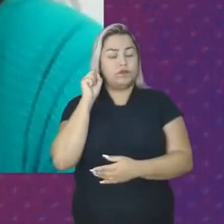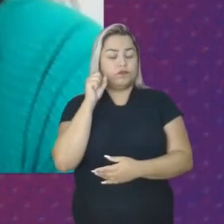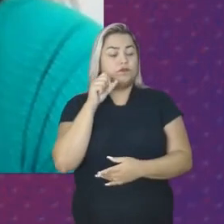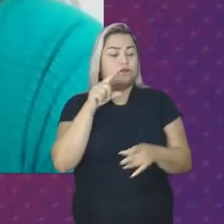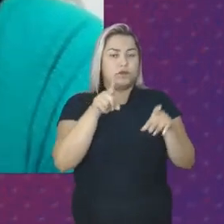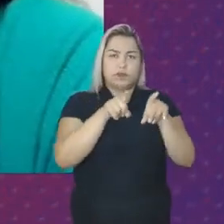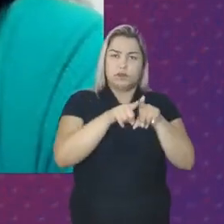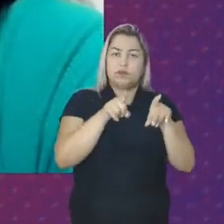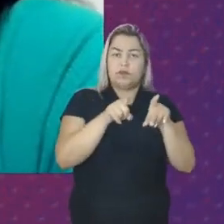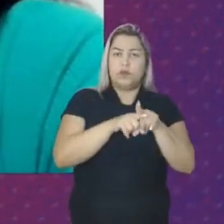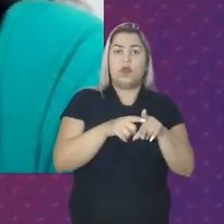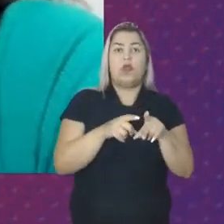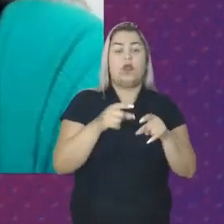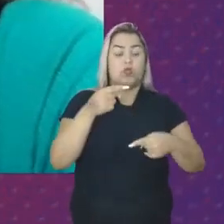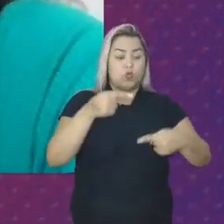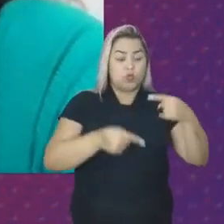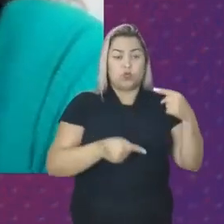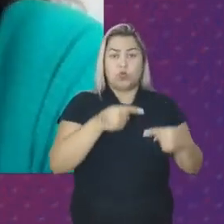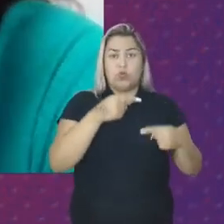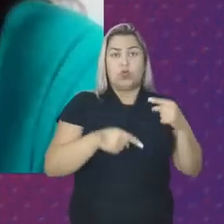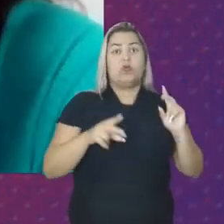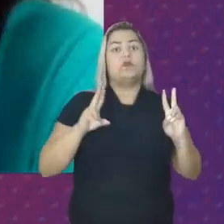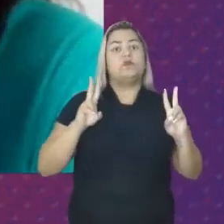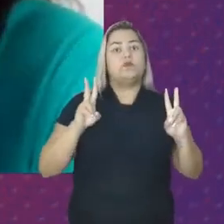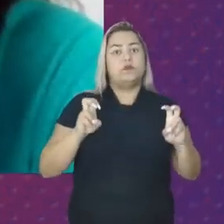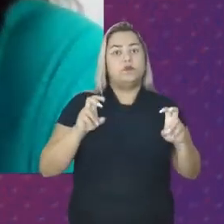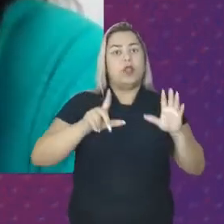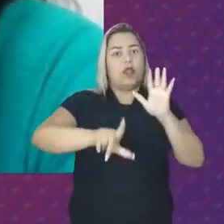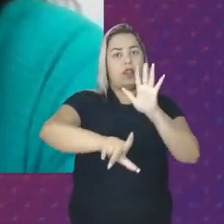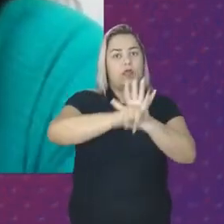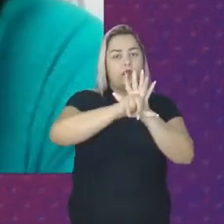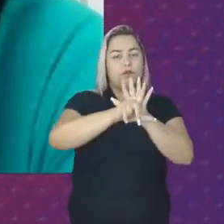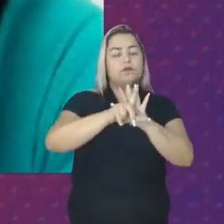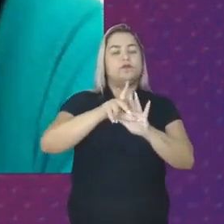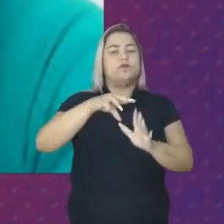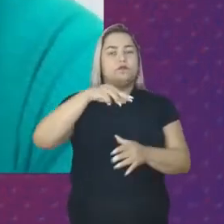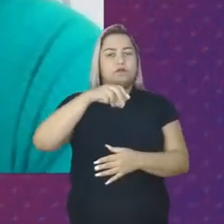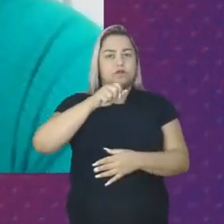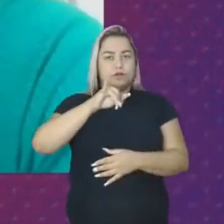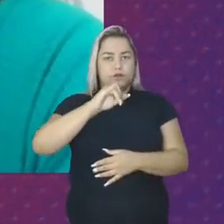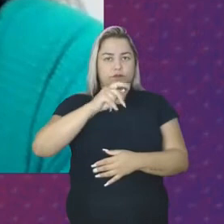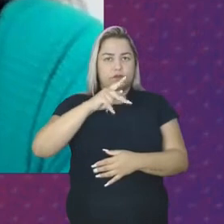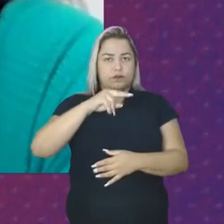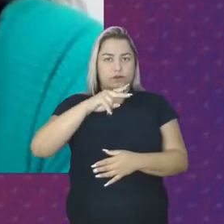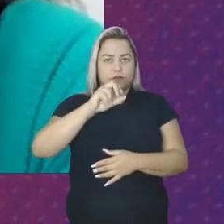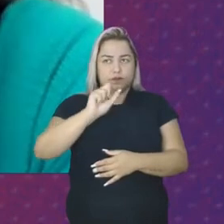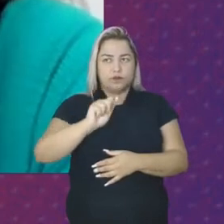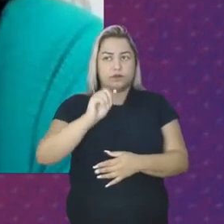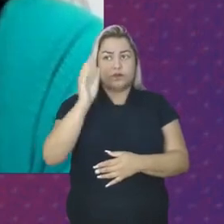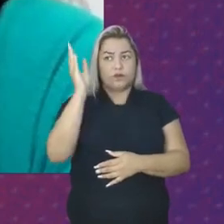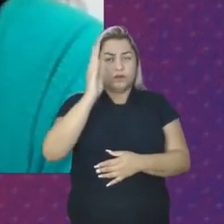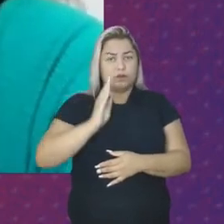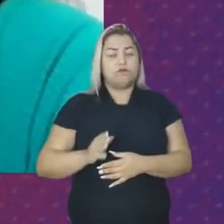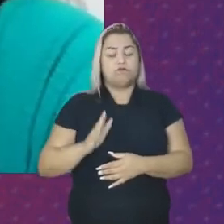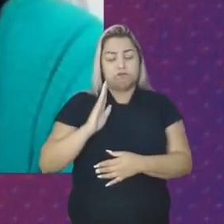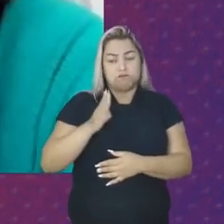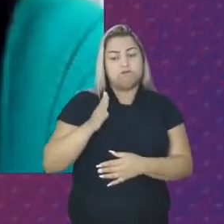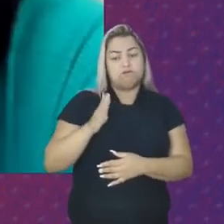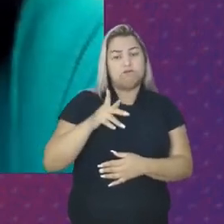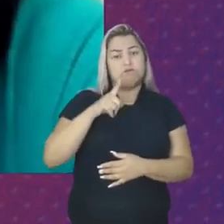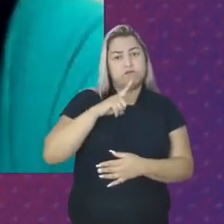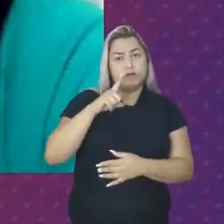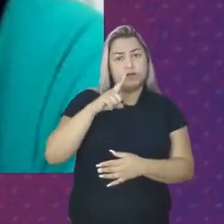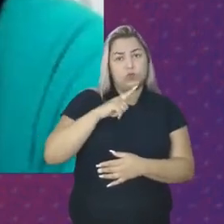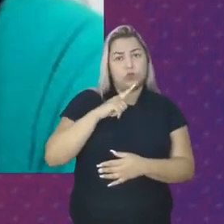estava sendo feita à época a discussão sobre a Lei Maria da Penha, né? O Brasil já tinha sido condenado no caso da Maria da Penha, e